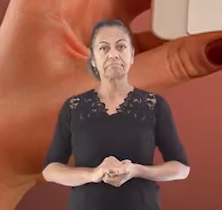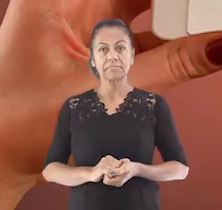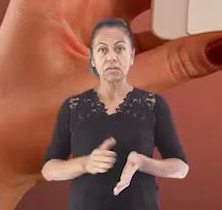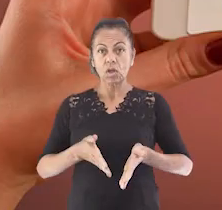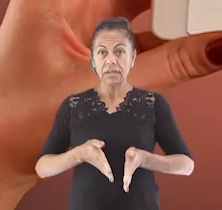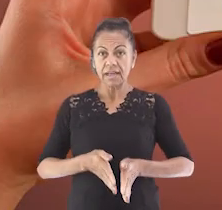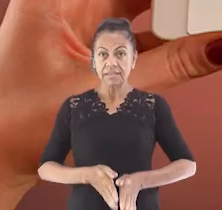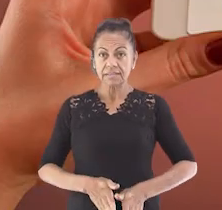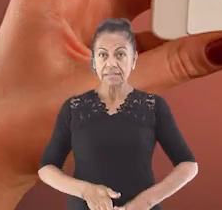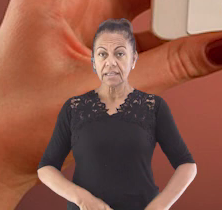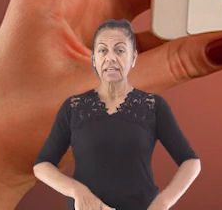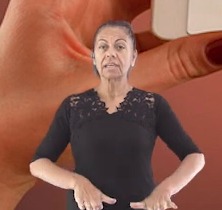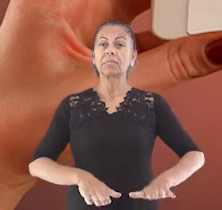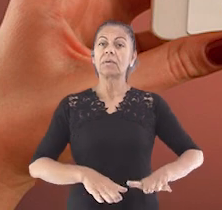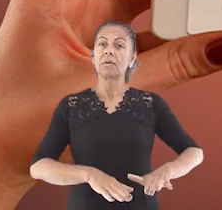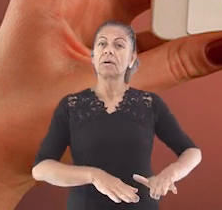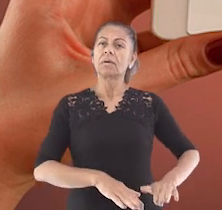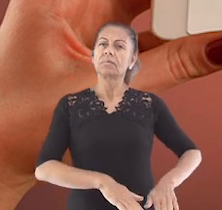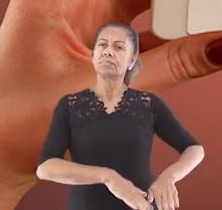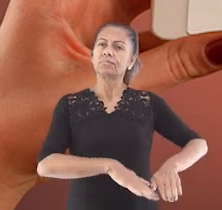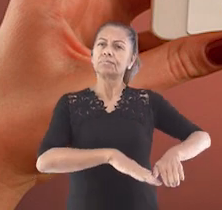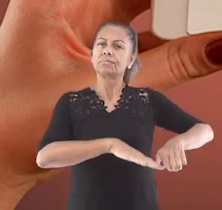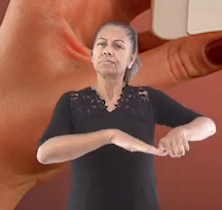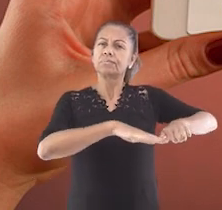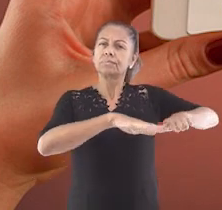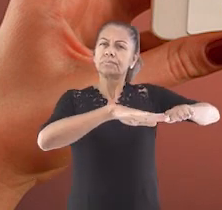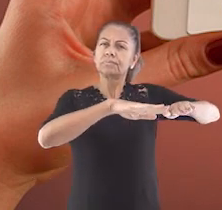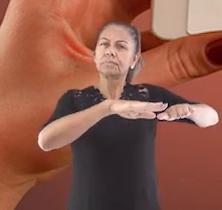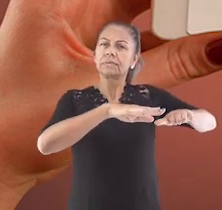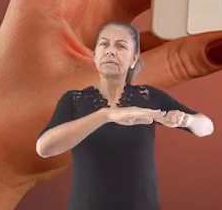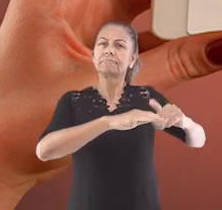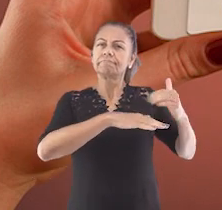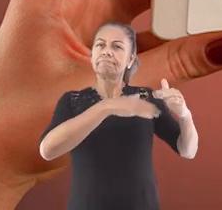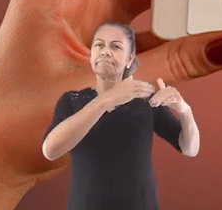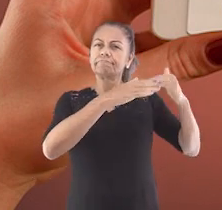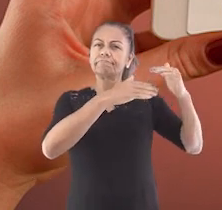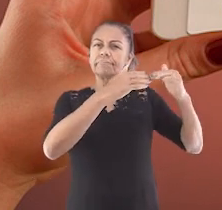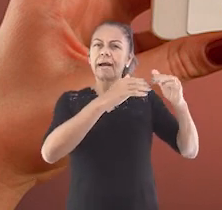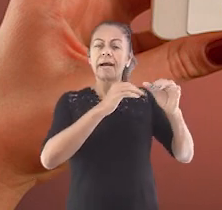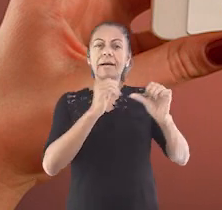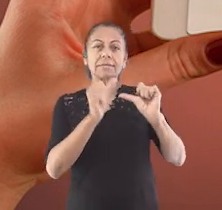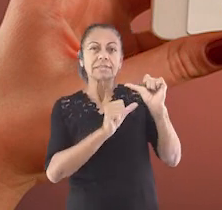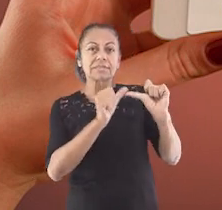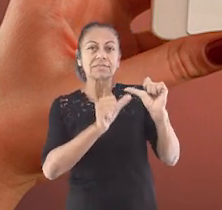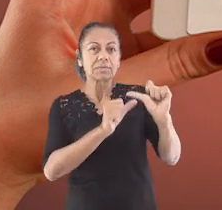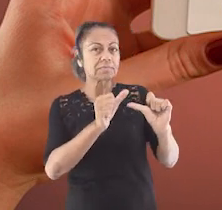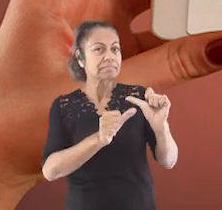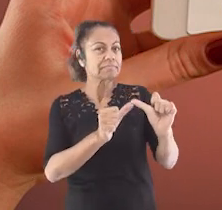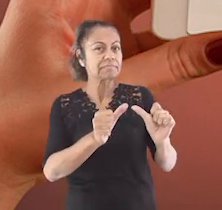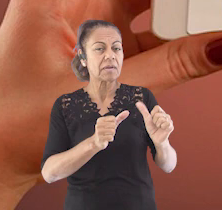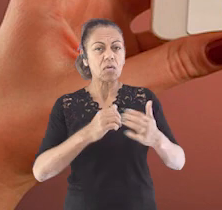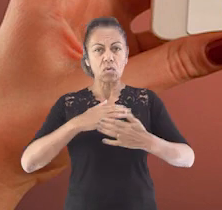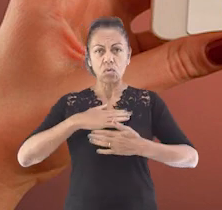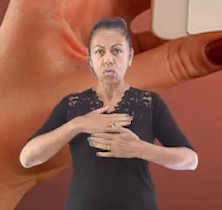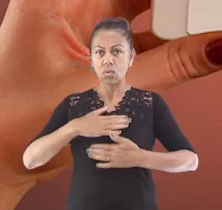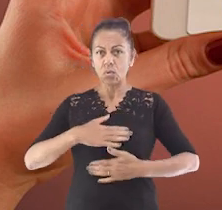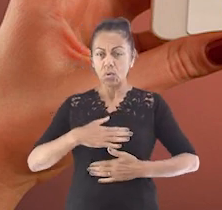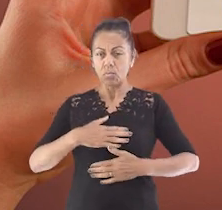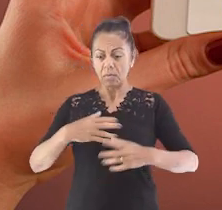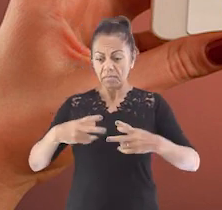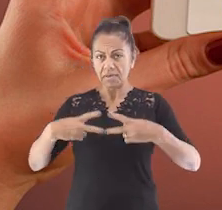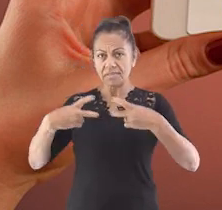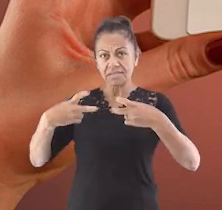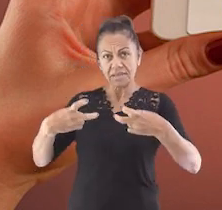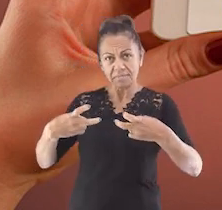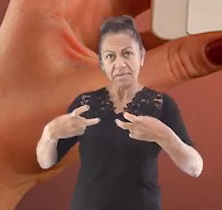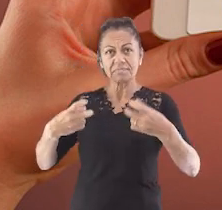Do nascimento ao envelhecimento, nosso corpo segue em constante transformação. Para conhecer